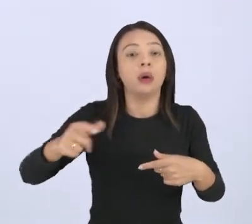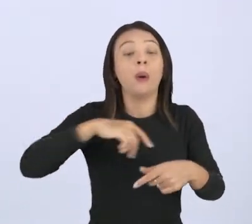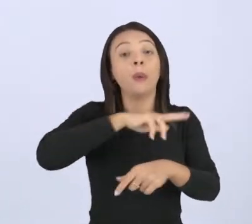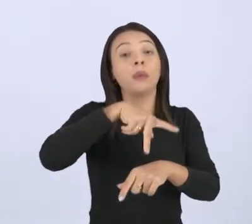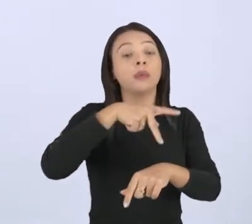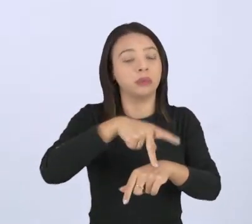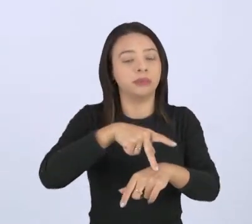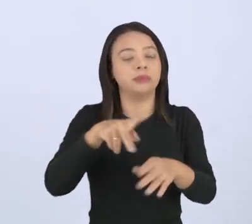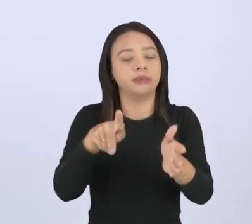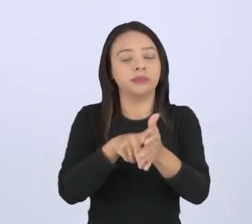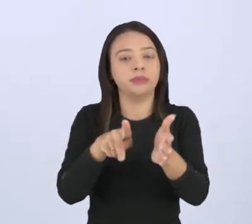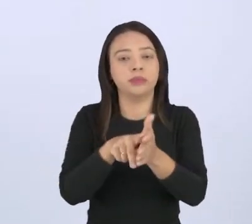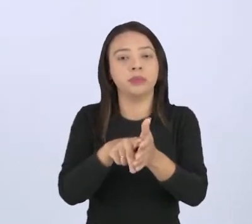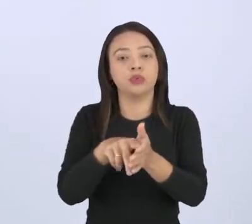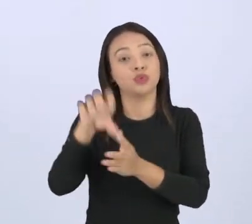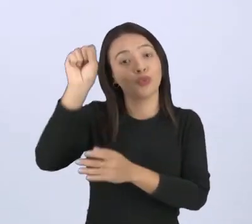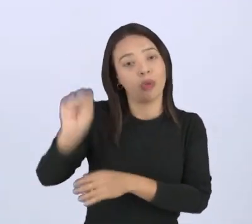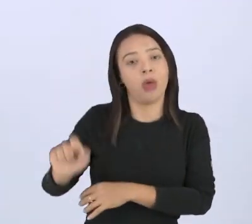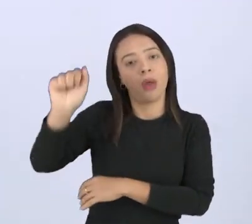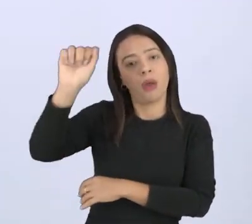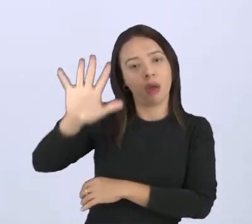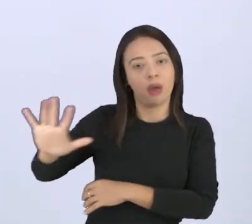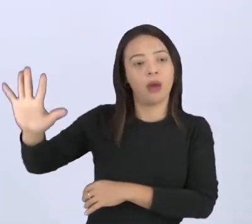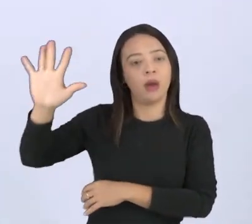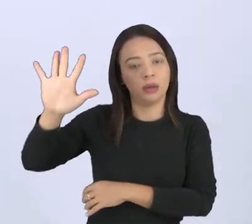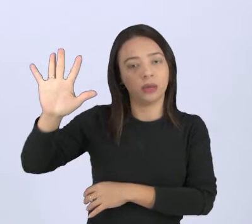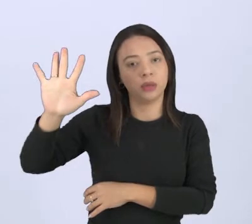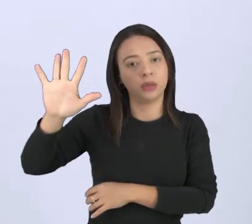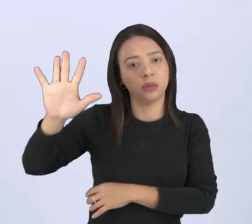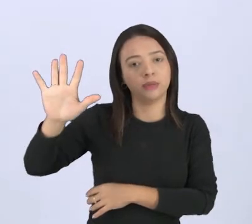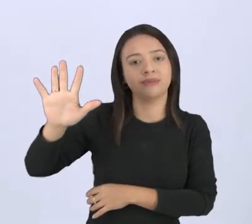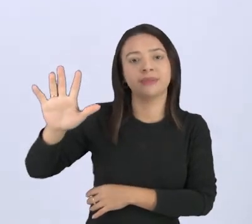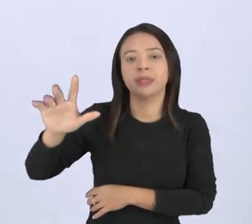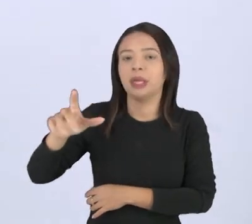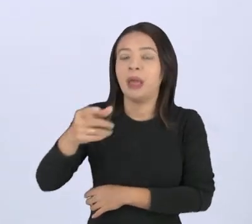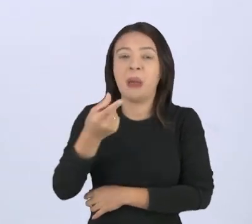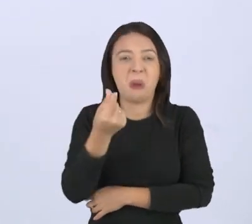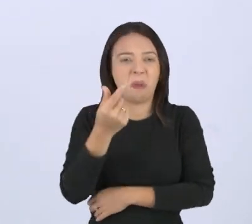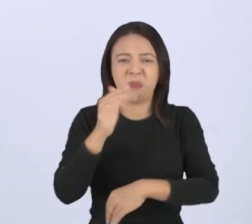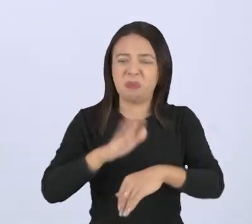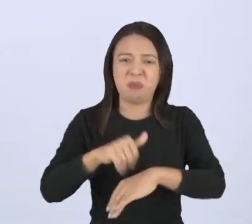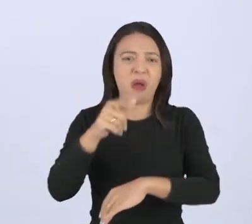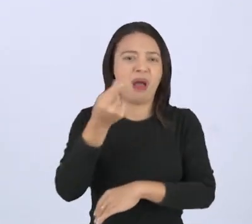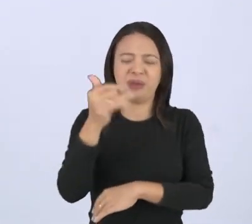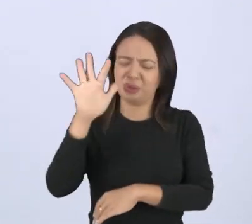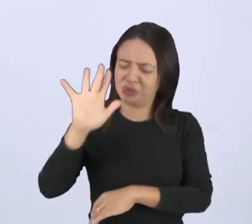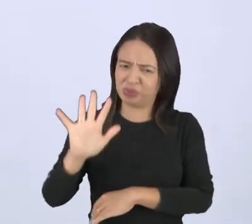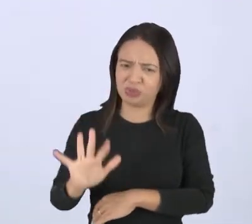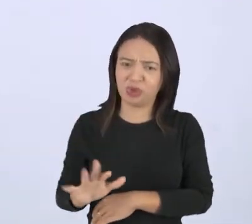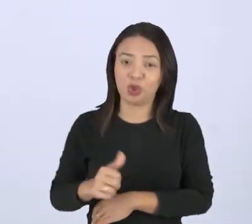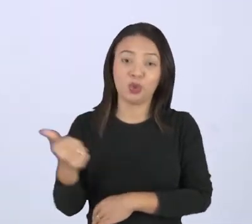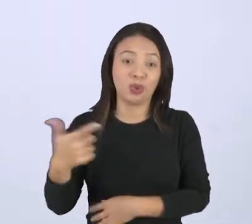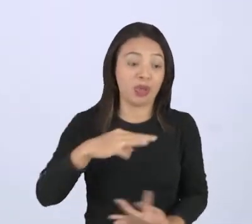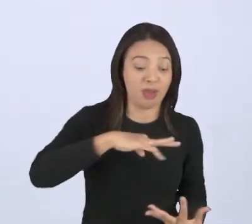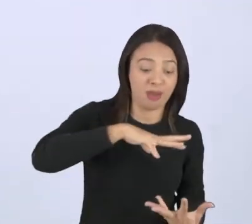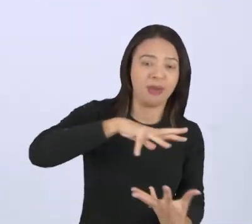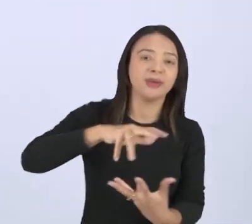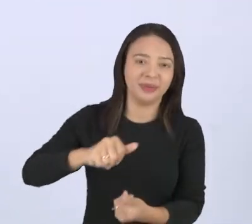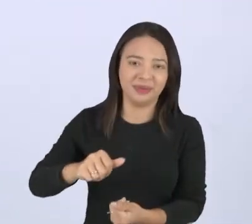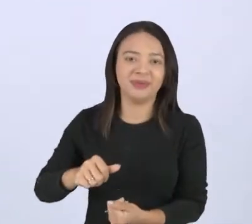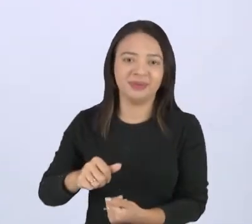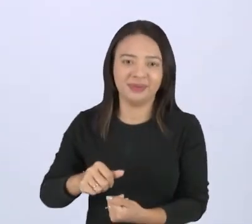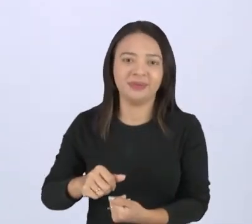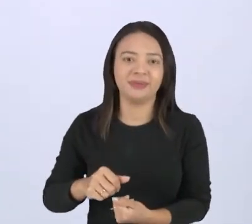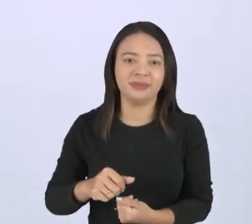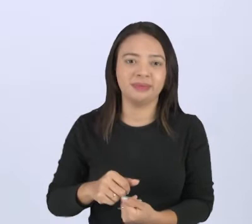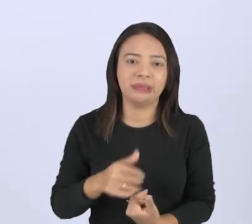países ali da região do sudeste da Ásia ou da Oceania muito mais baratos do que qualquer outro lugar do mundo, presente às vezes em